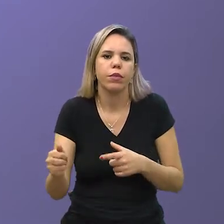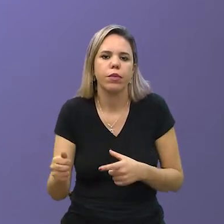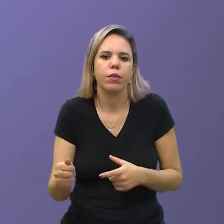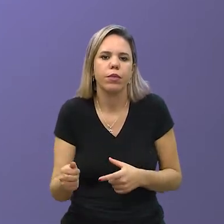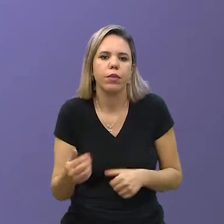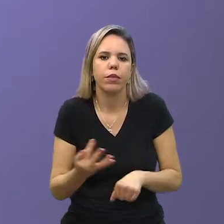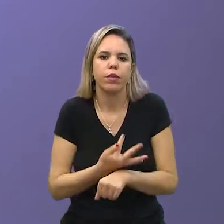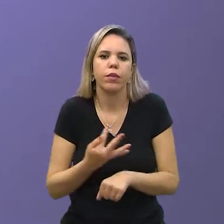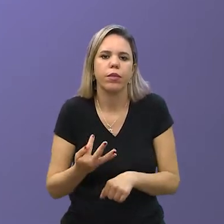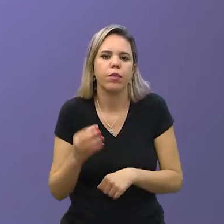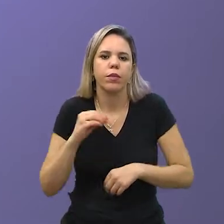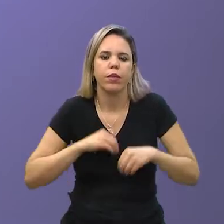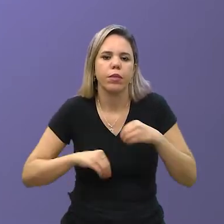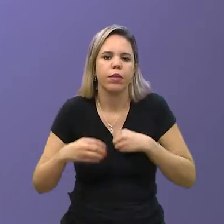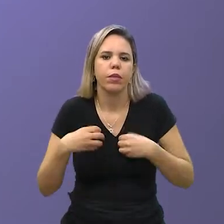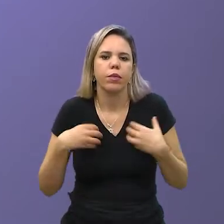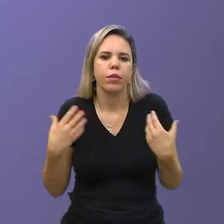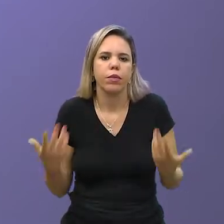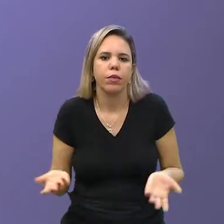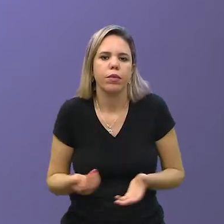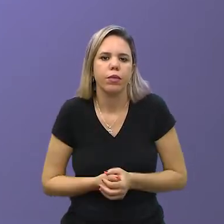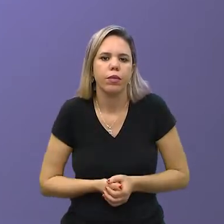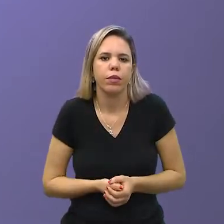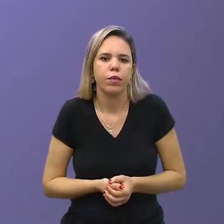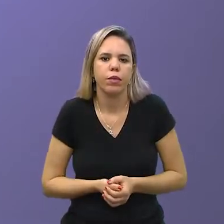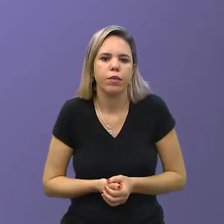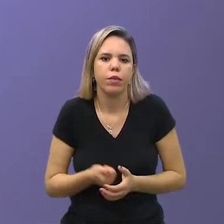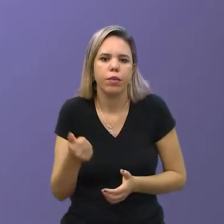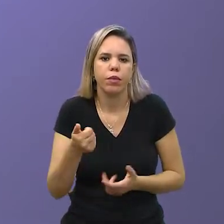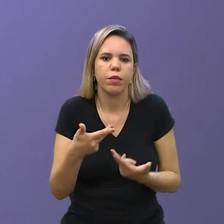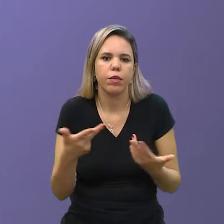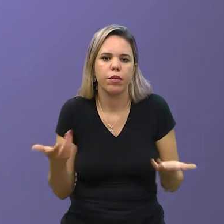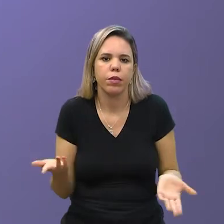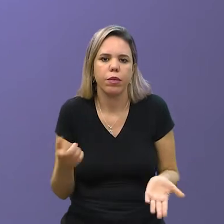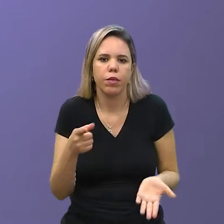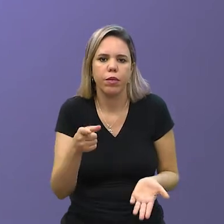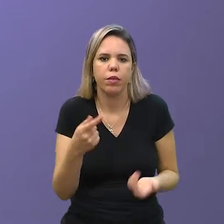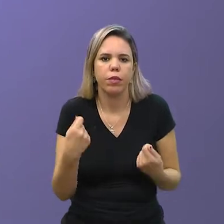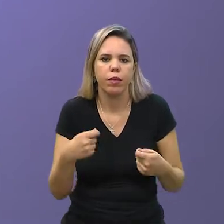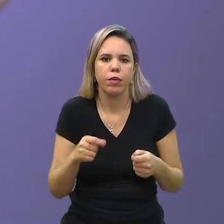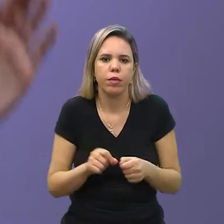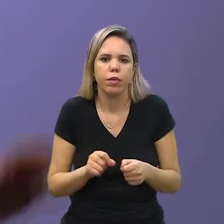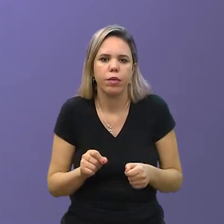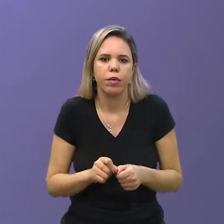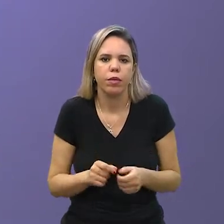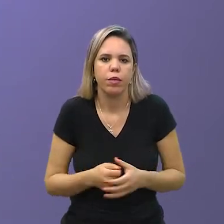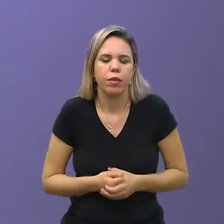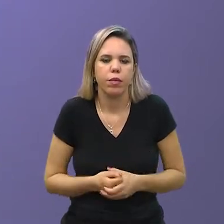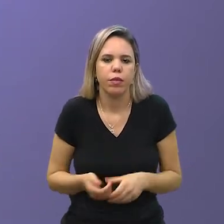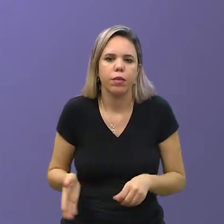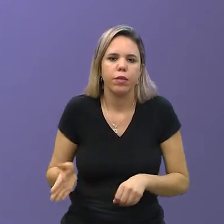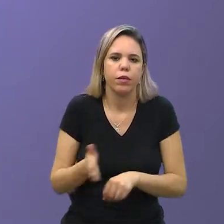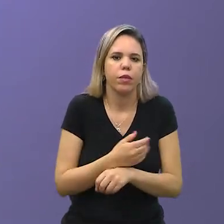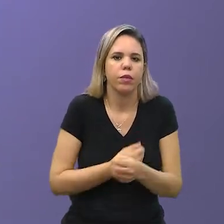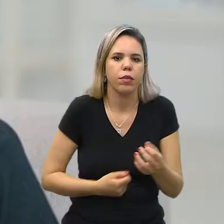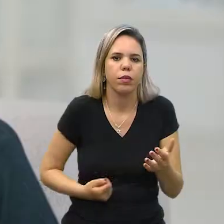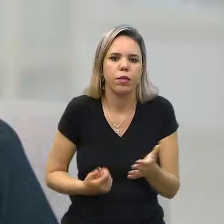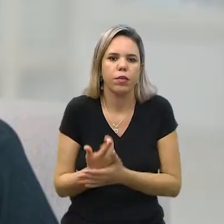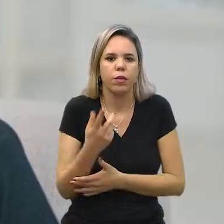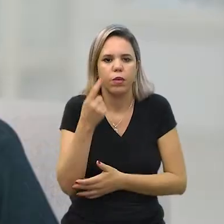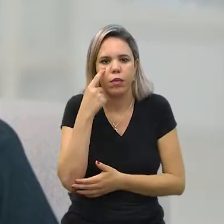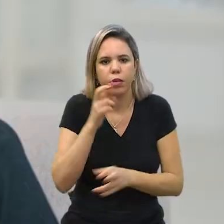estado semidepressivo, etc. Então, a primeira coisa que você deve, antes de comprar,